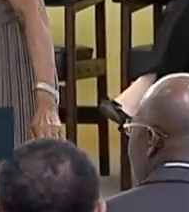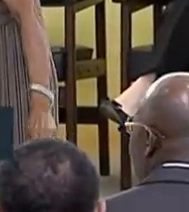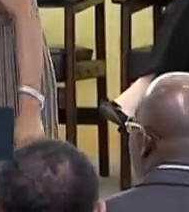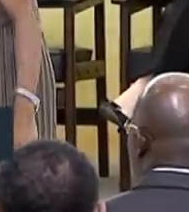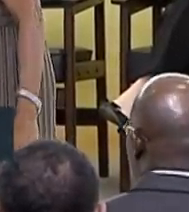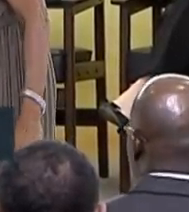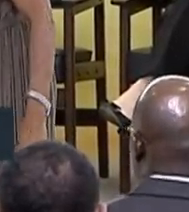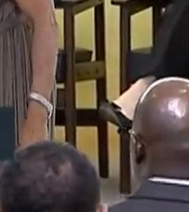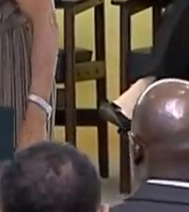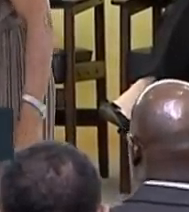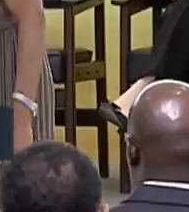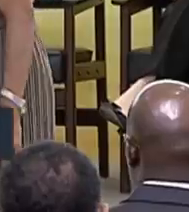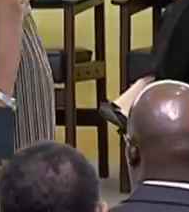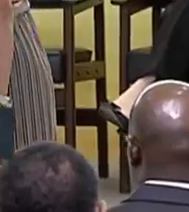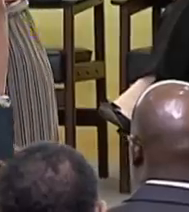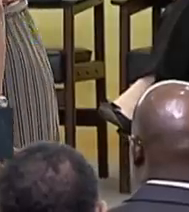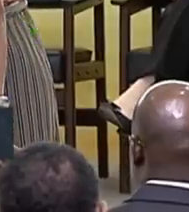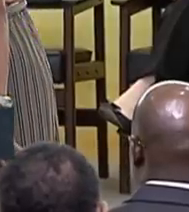Roma